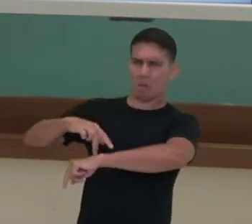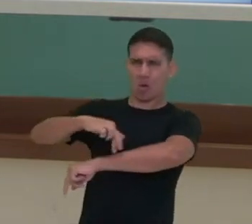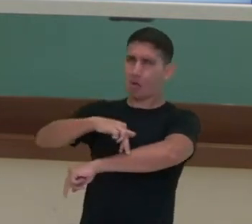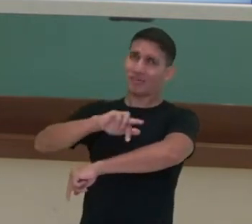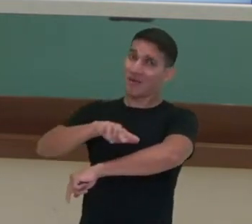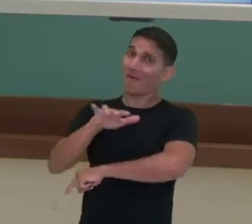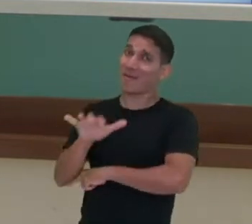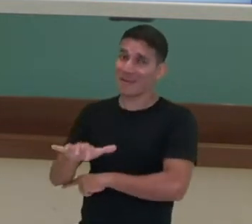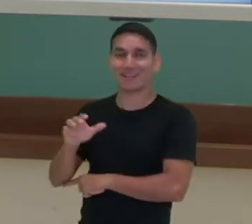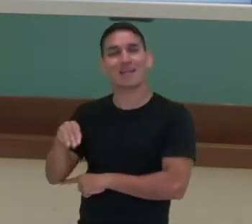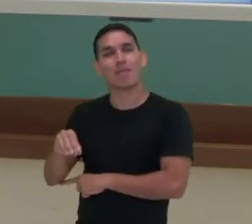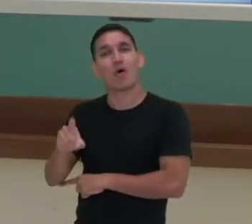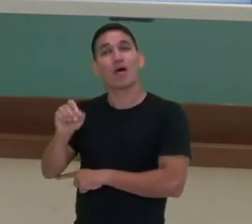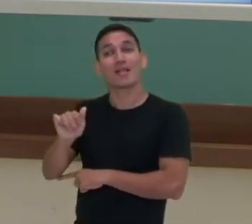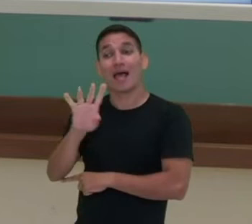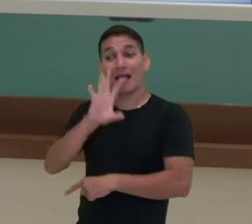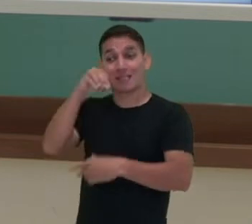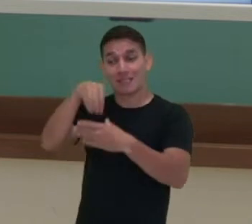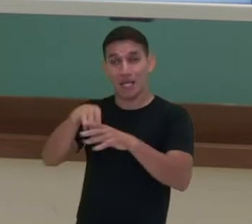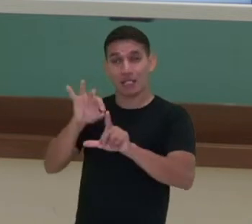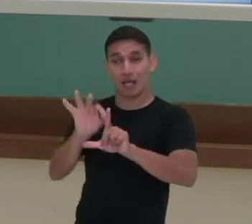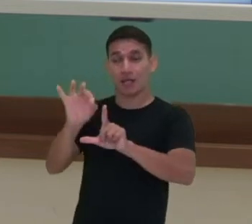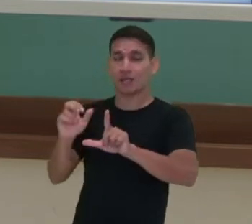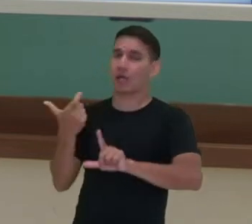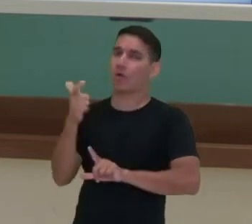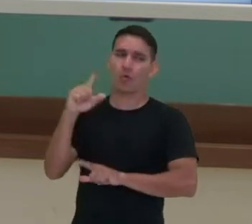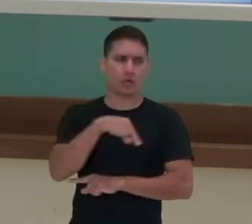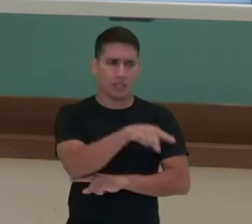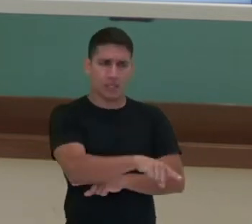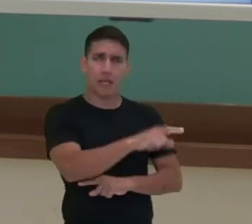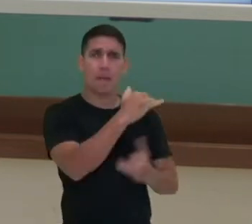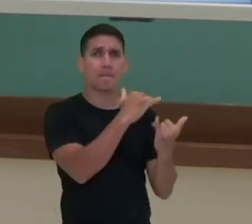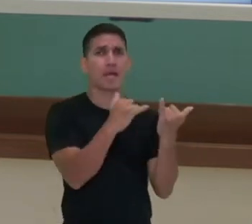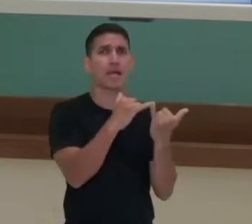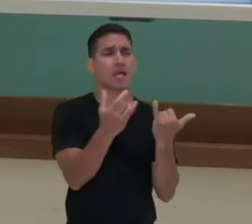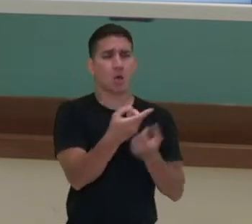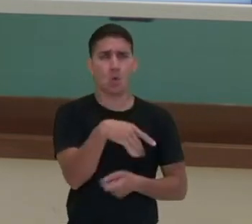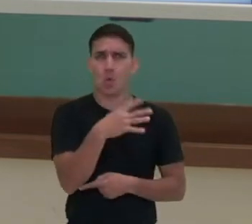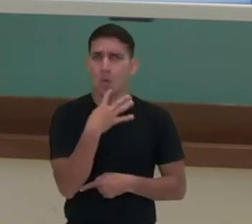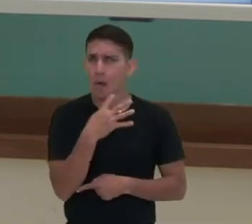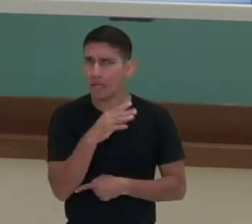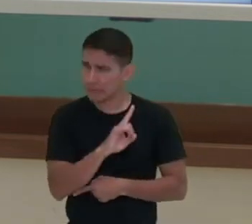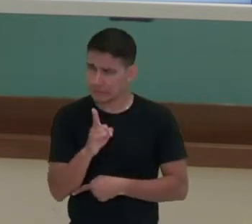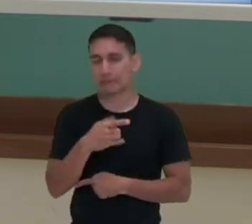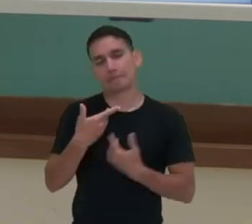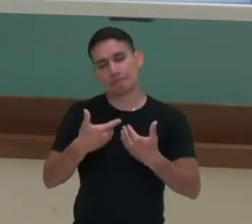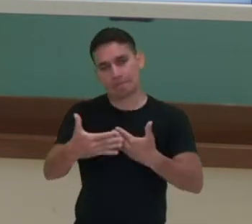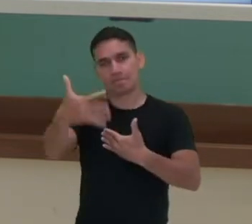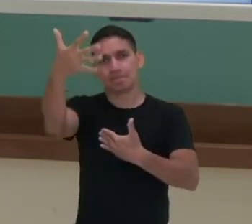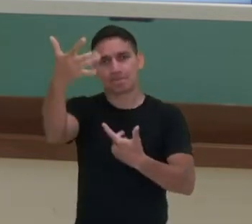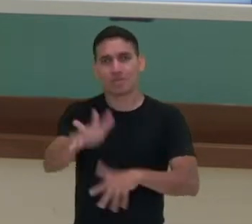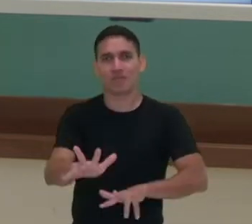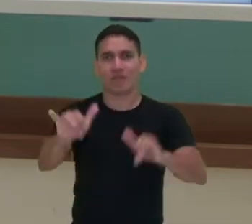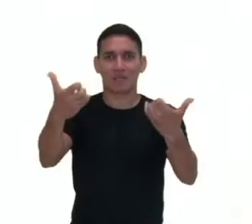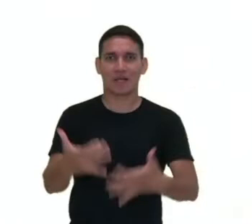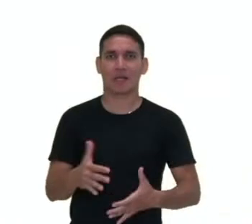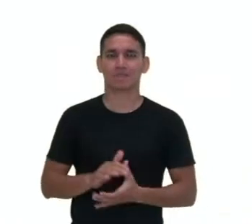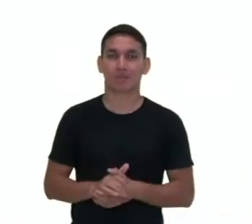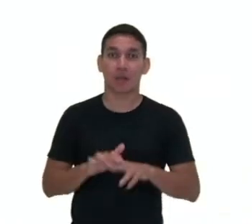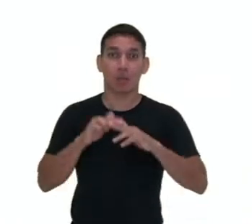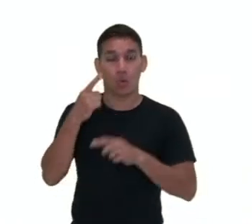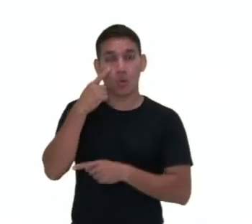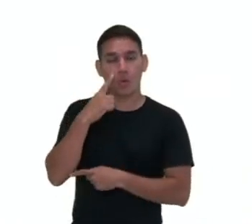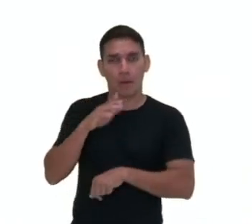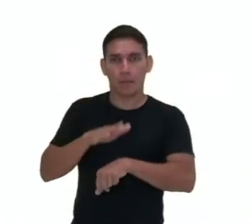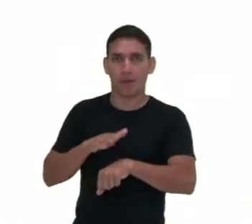Vocês lembram, já viram a respeito? E medianos, já ouviram falar? Não ouviram? Vamos falar agora. Então vamos lá. A média